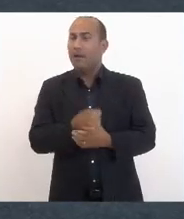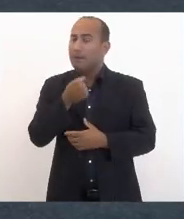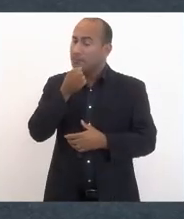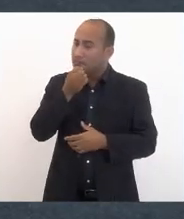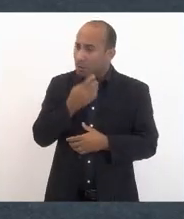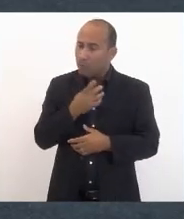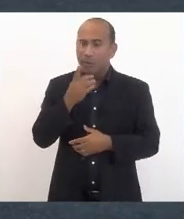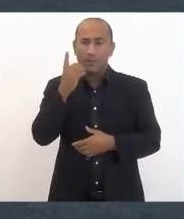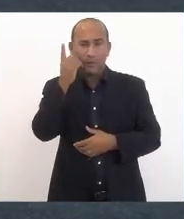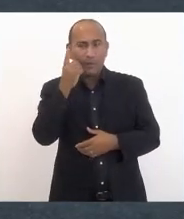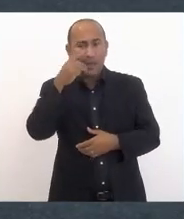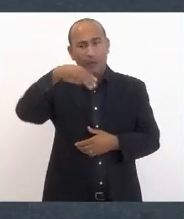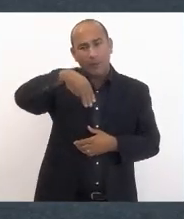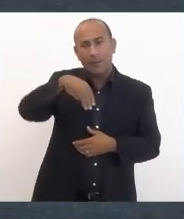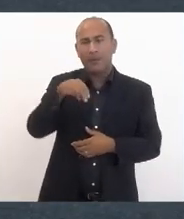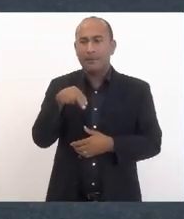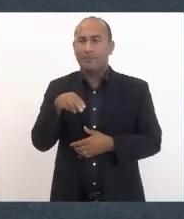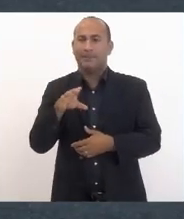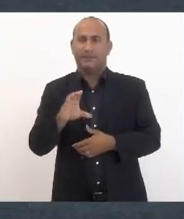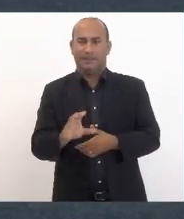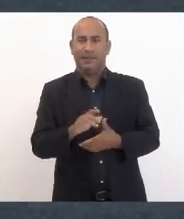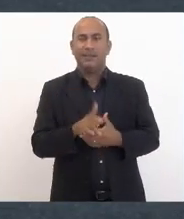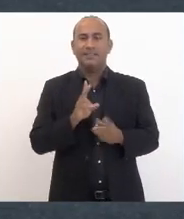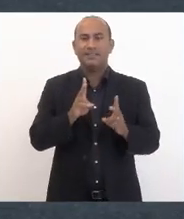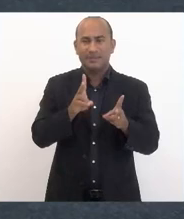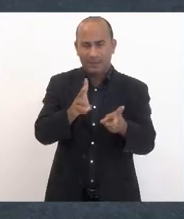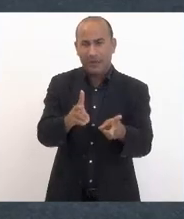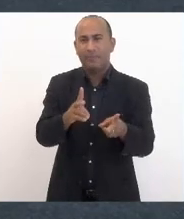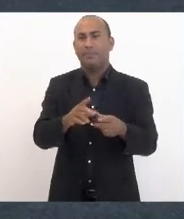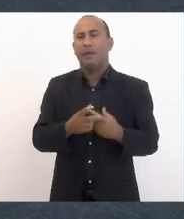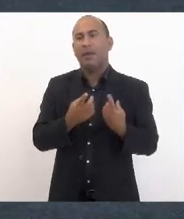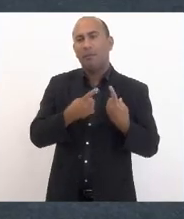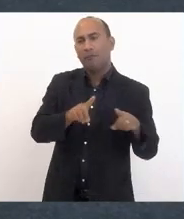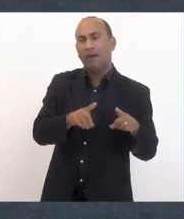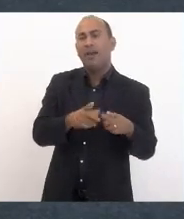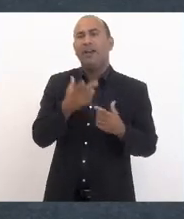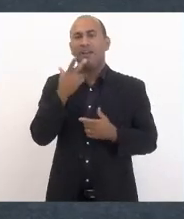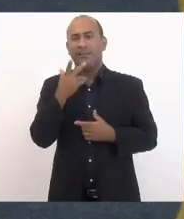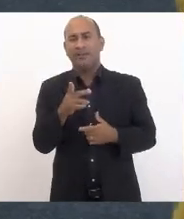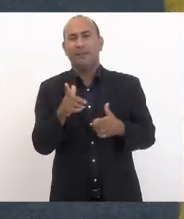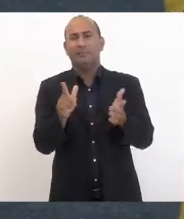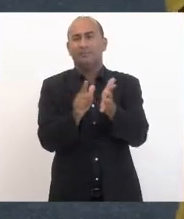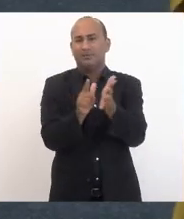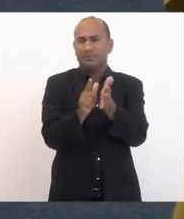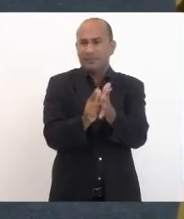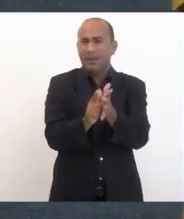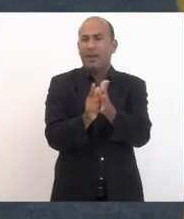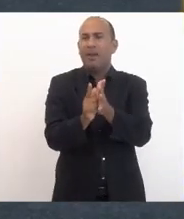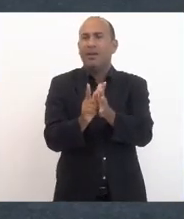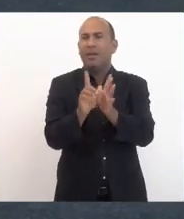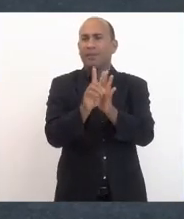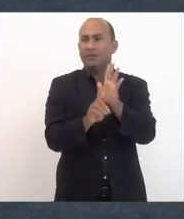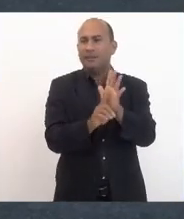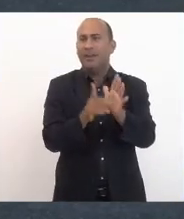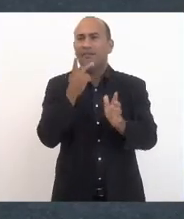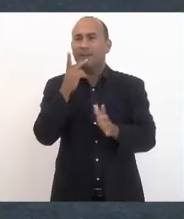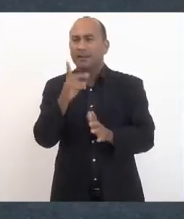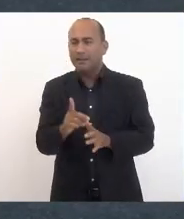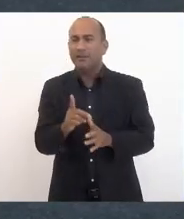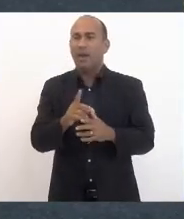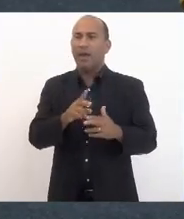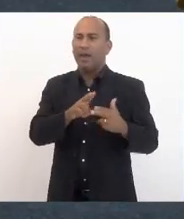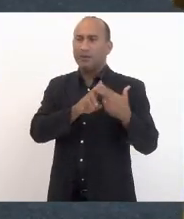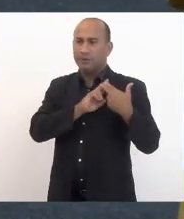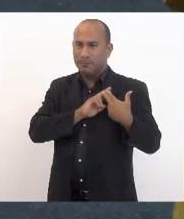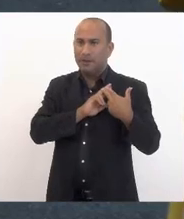deputado Carlos Mink sempre nos provoca e tem o nosso apoio com pautas como essa, que são da democracia, são do respeito à diversidade e